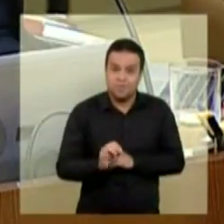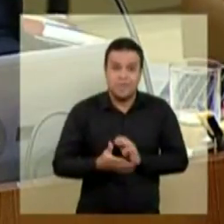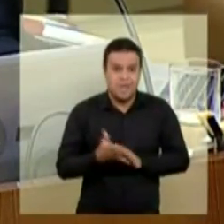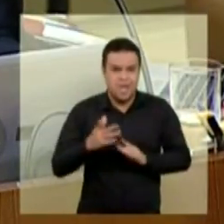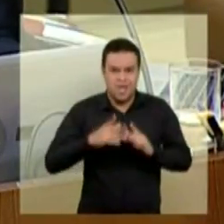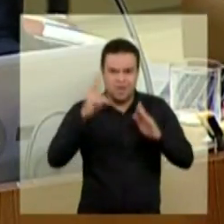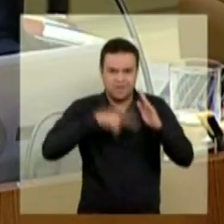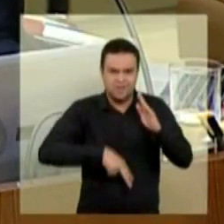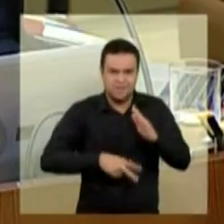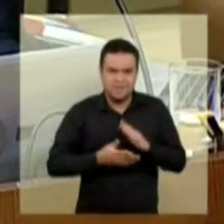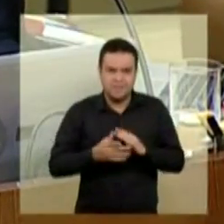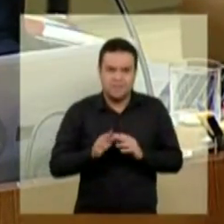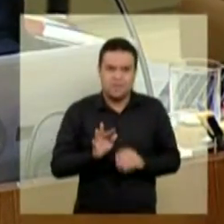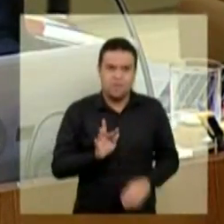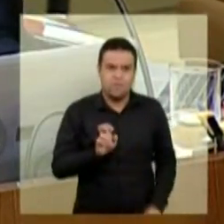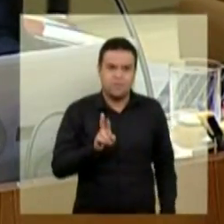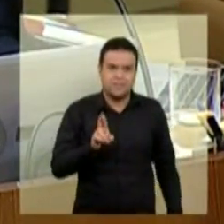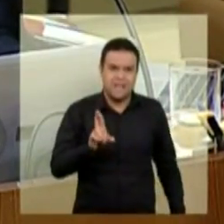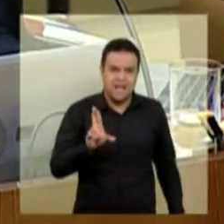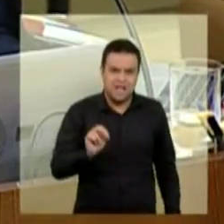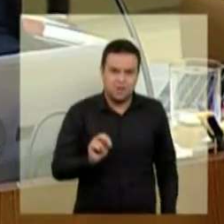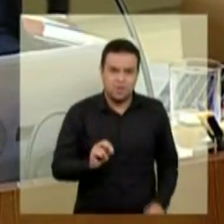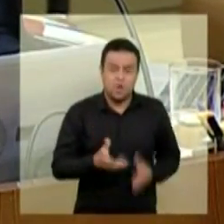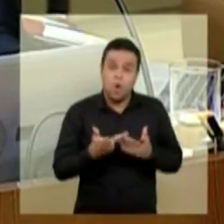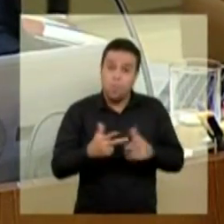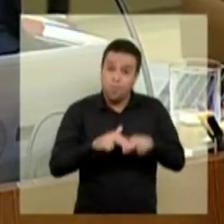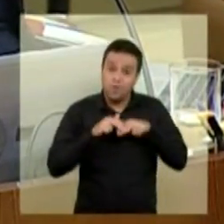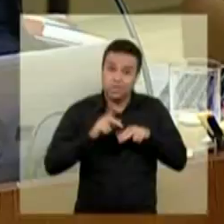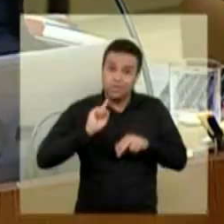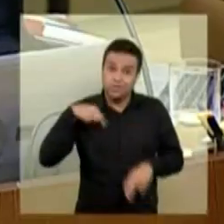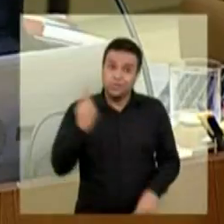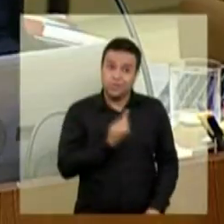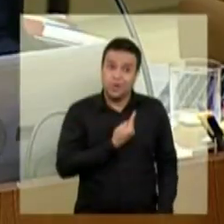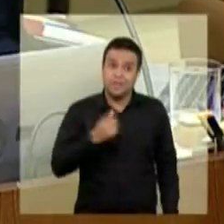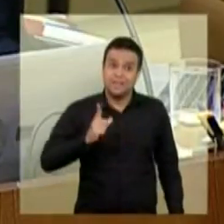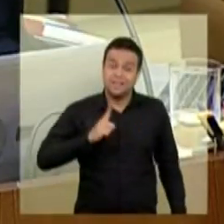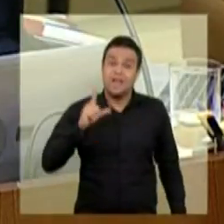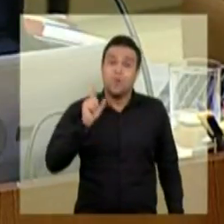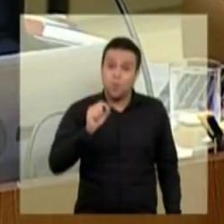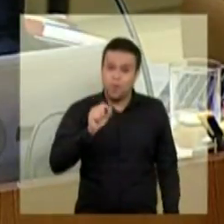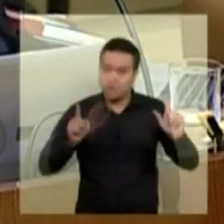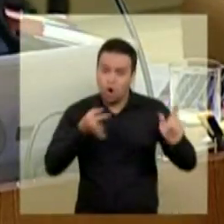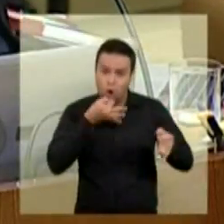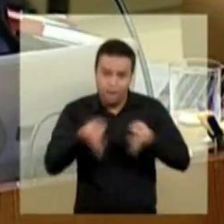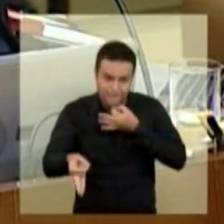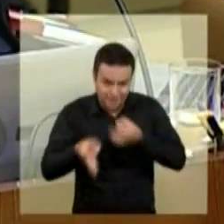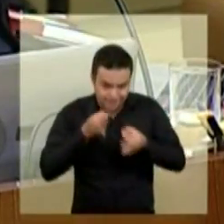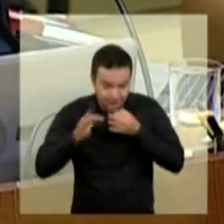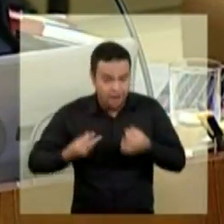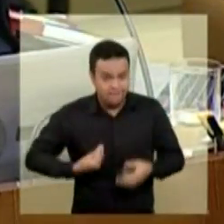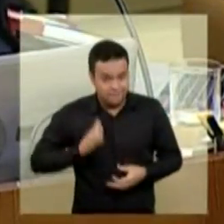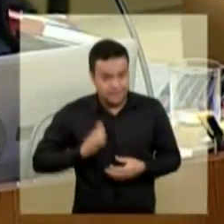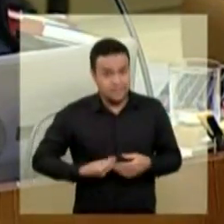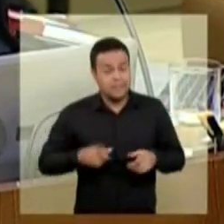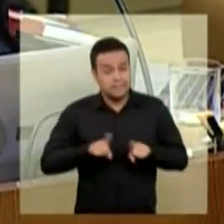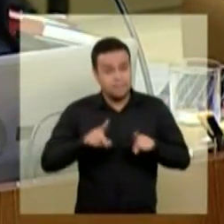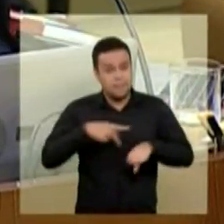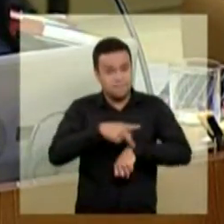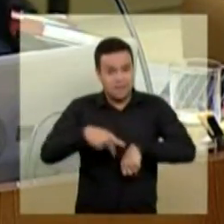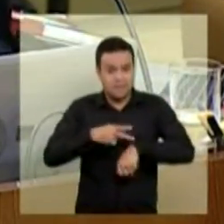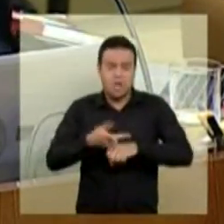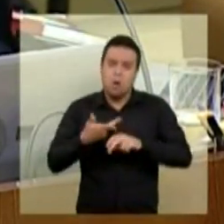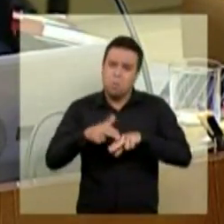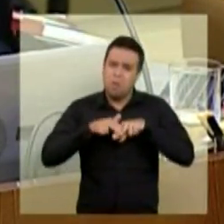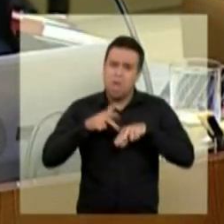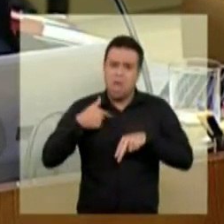o depoimento de Funaro. Portanto, nós vivemos uma tragédia brasileira. Eu não acho que há uma